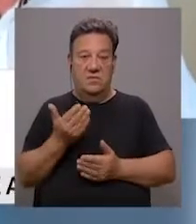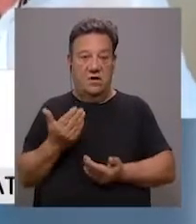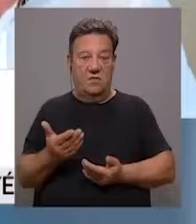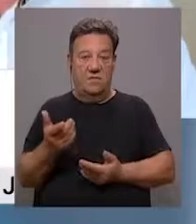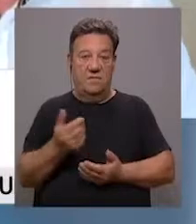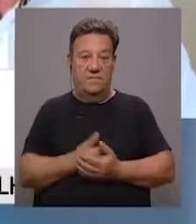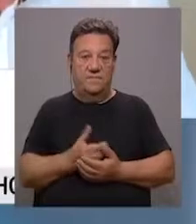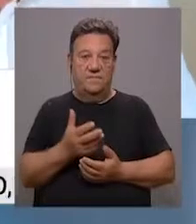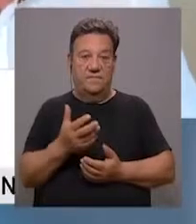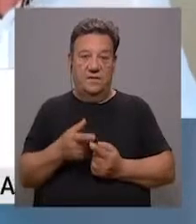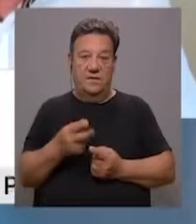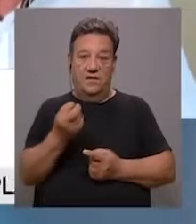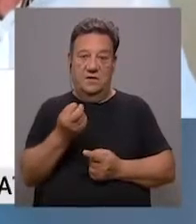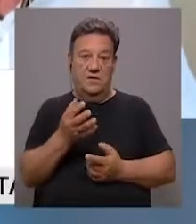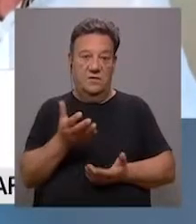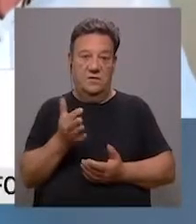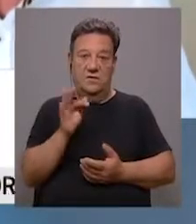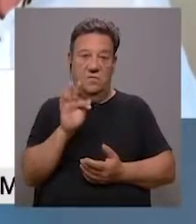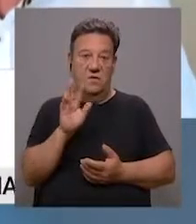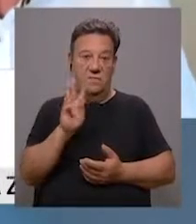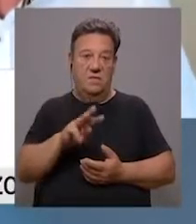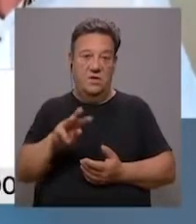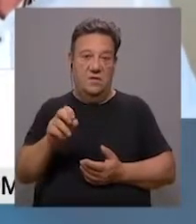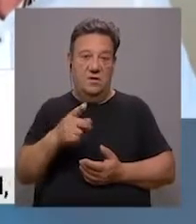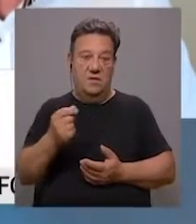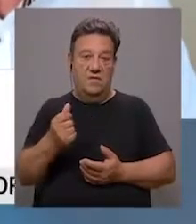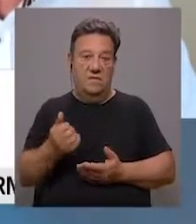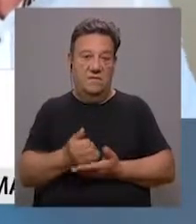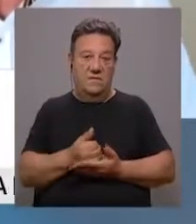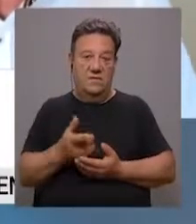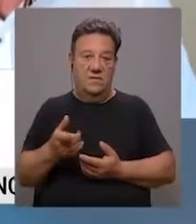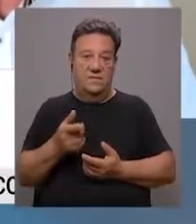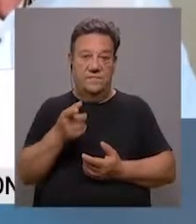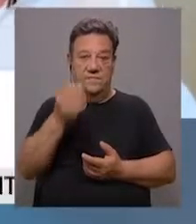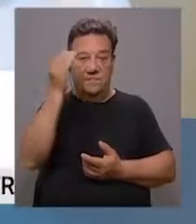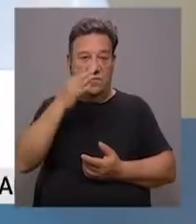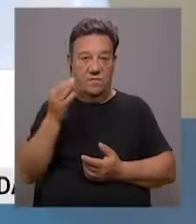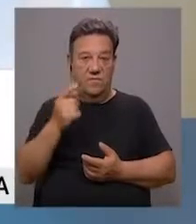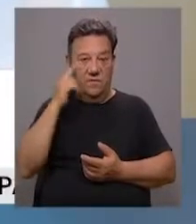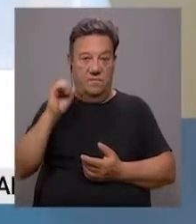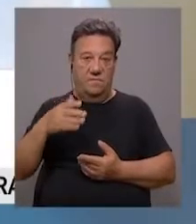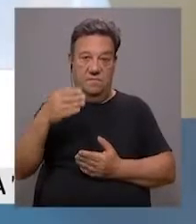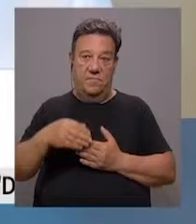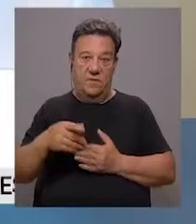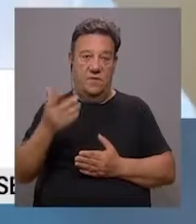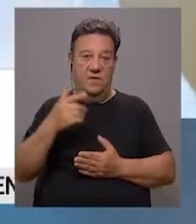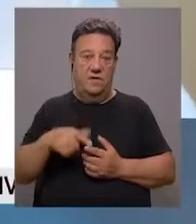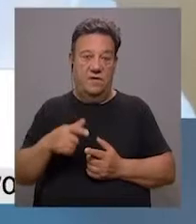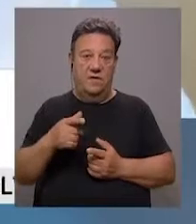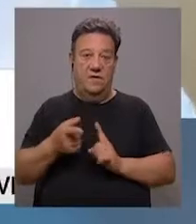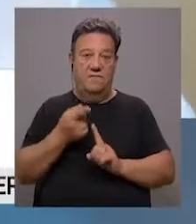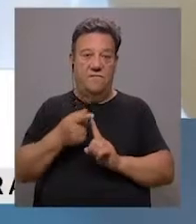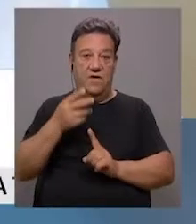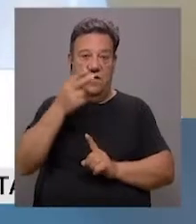dos 3, 4 milhões de euros de faturação. O vosso concelho foi pioneiro nas feiras medievais,